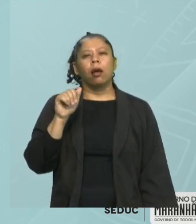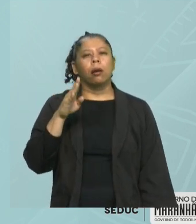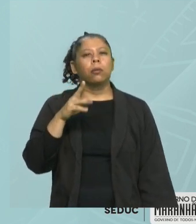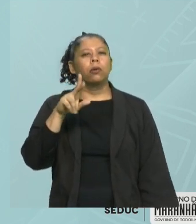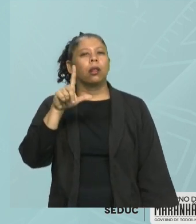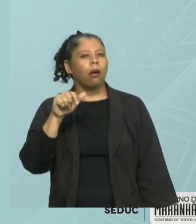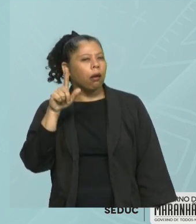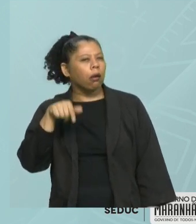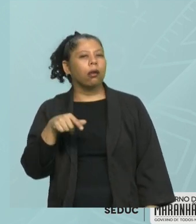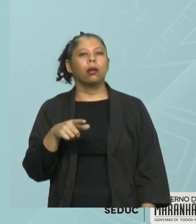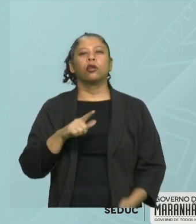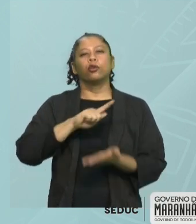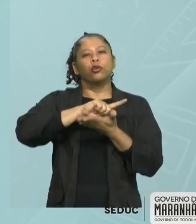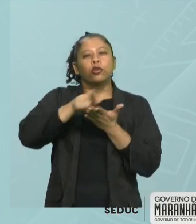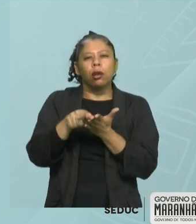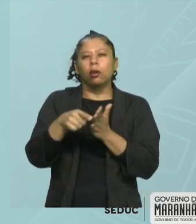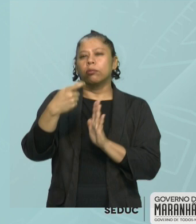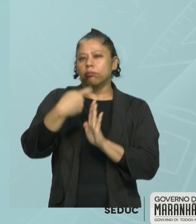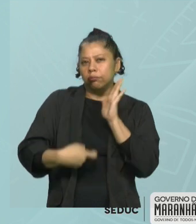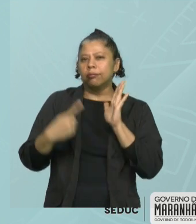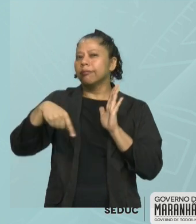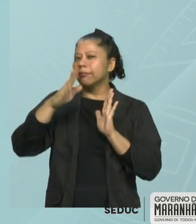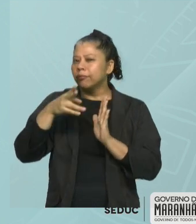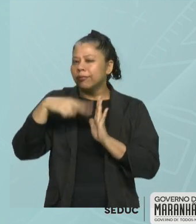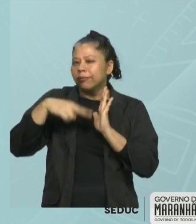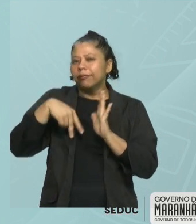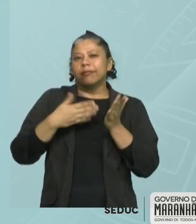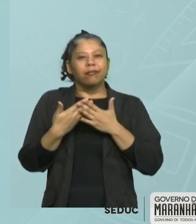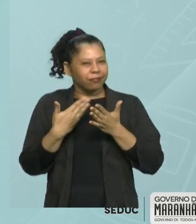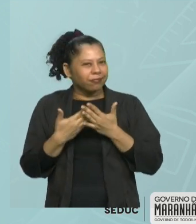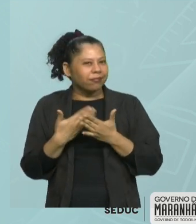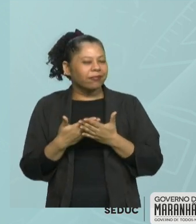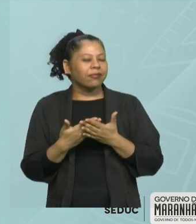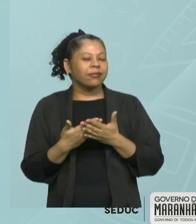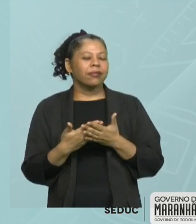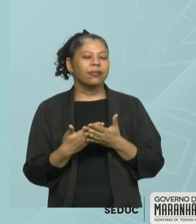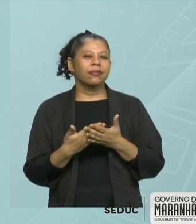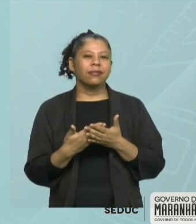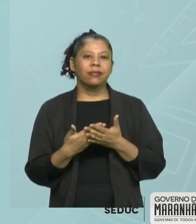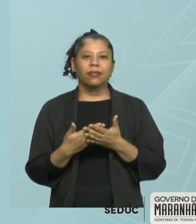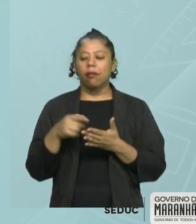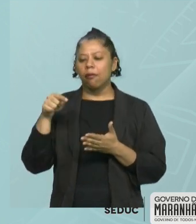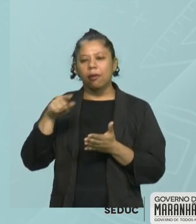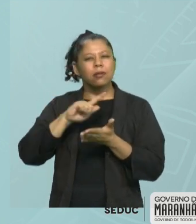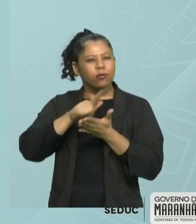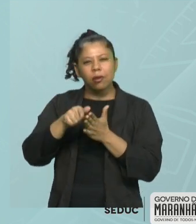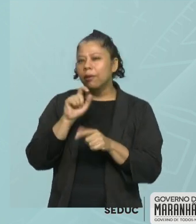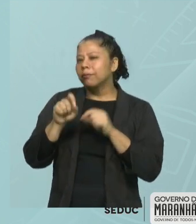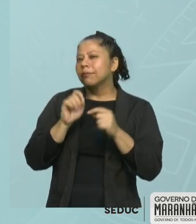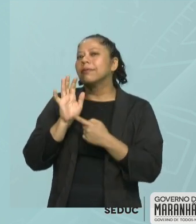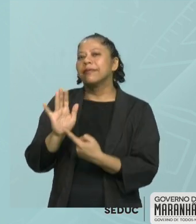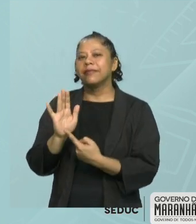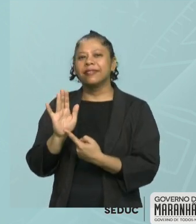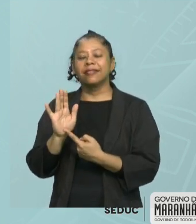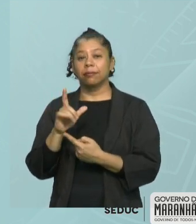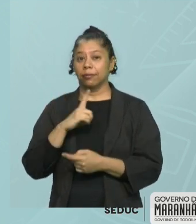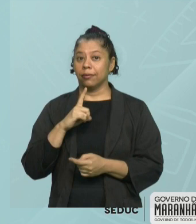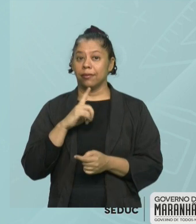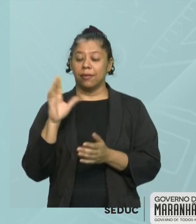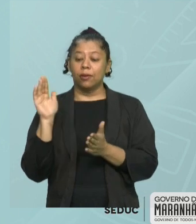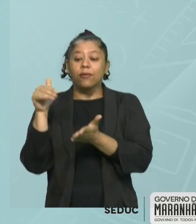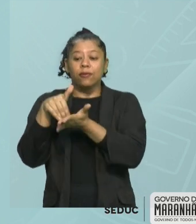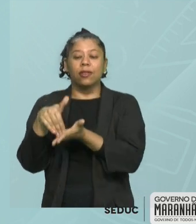deve ter, com certeza, lido sobre isso, já deve ter estudado. E esse gênero costuma apresentar o